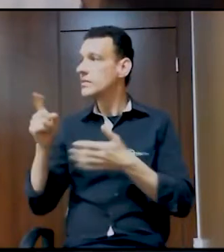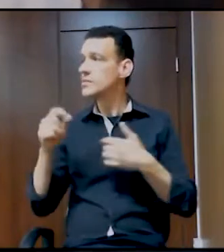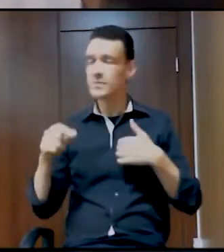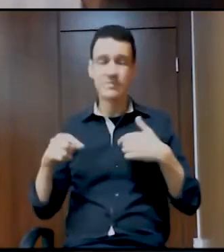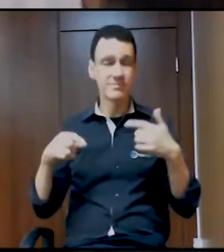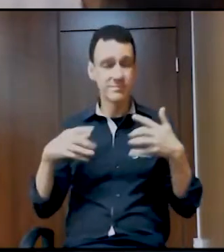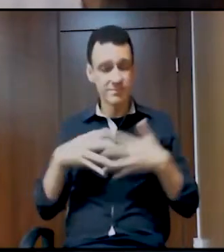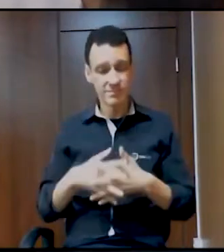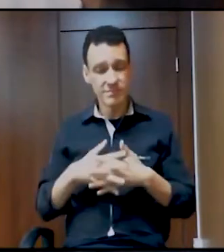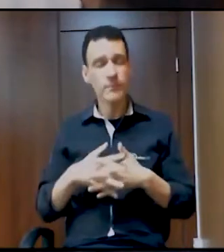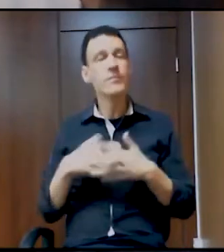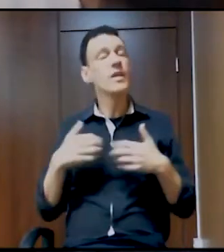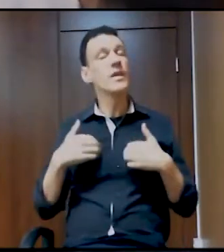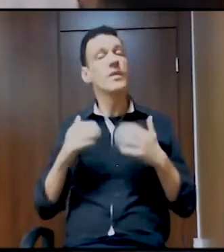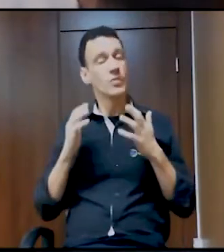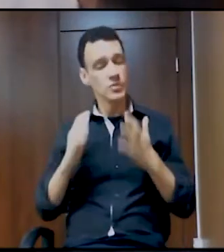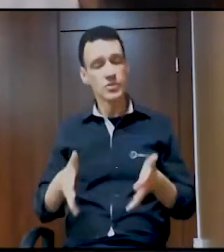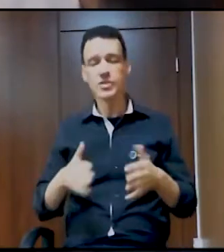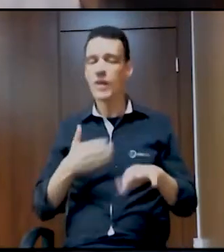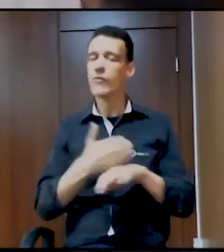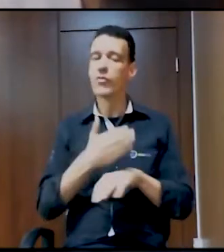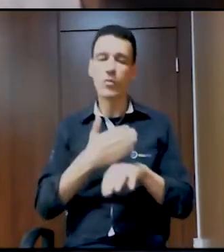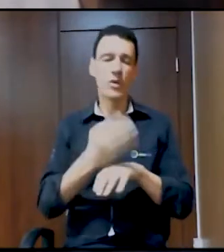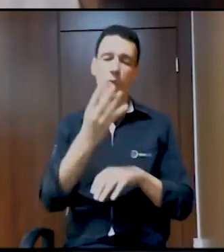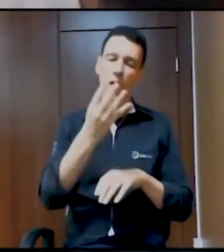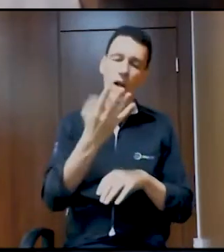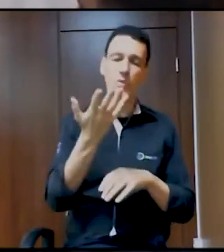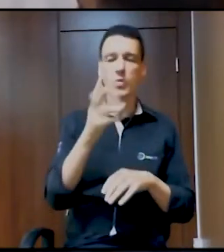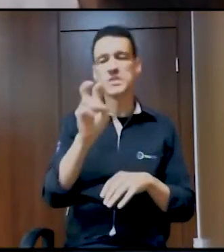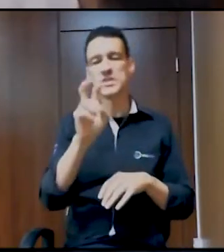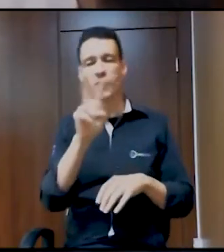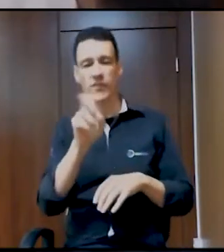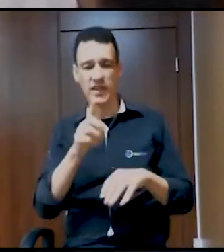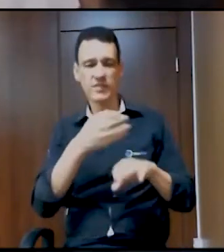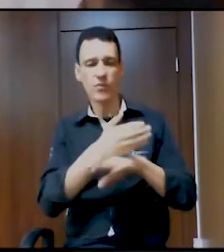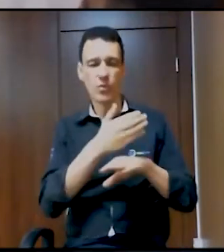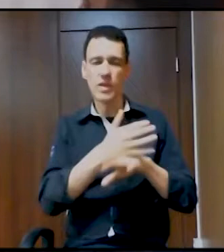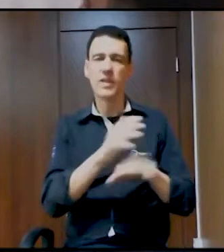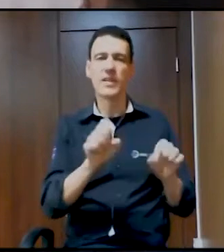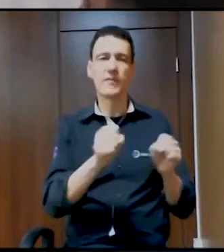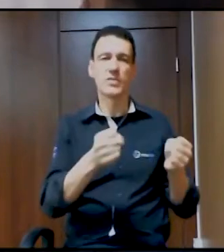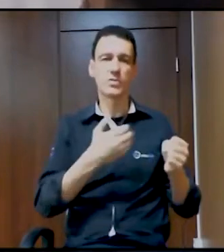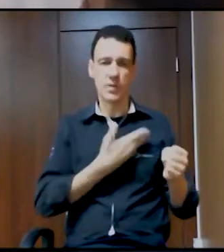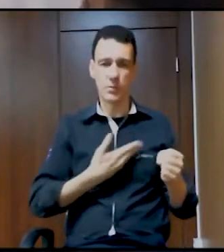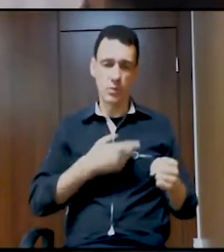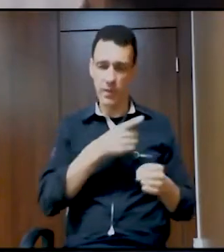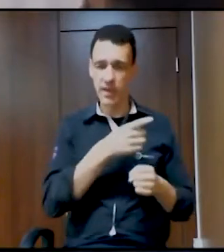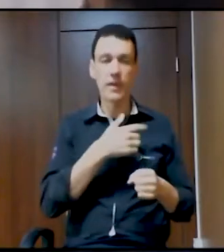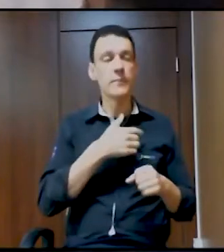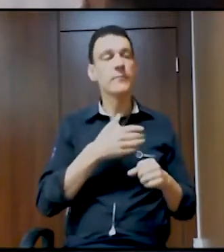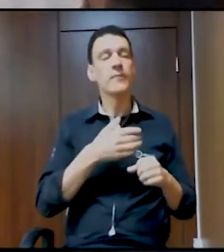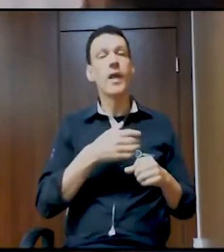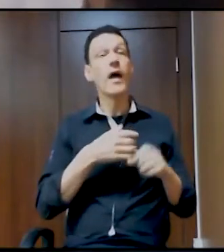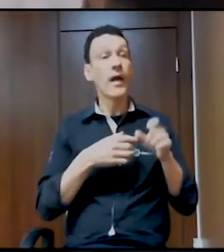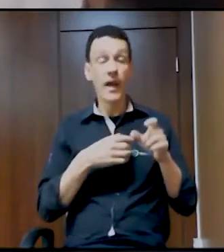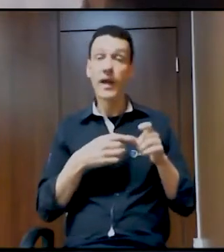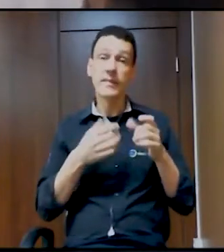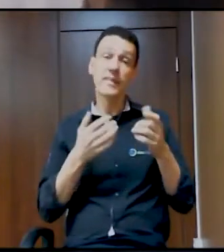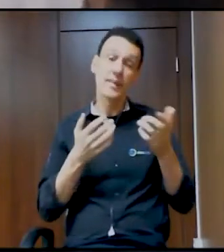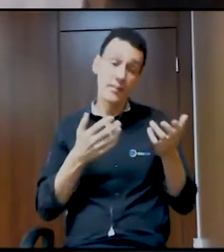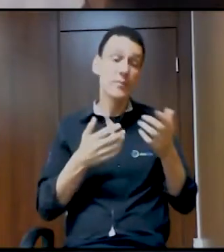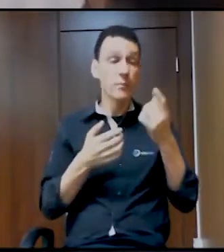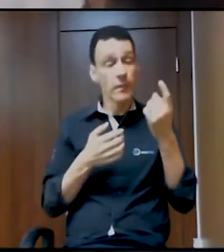já fui 4, 5 vezes na Defensoria, a própria Defensoria me instruiu a vir aqui hoje